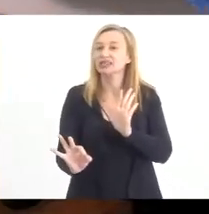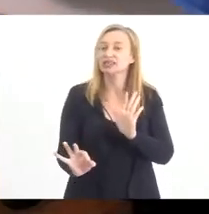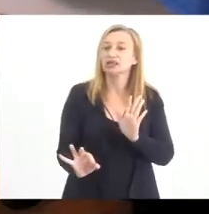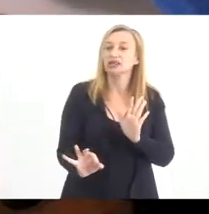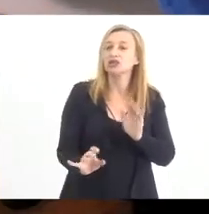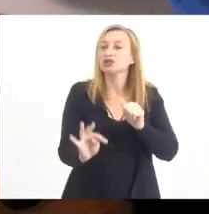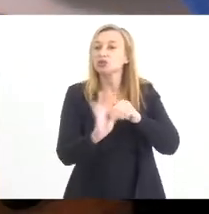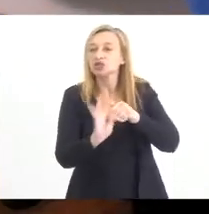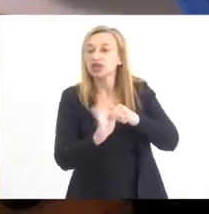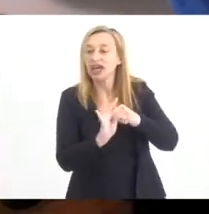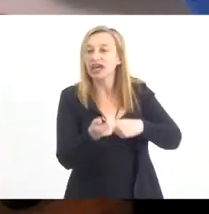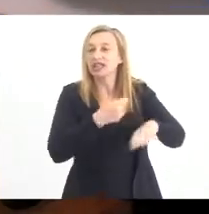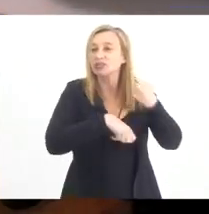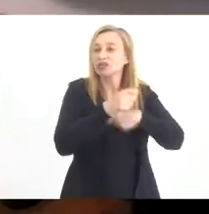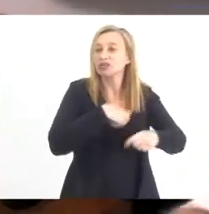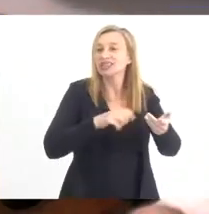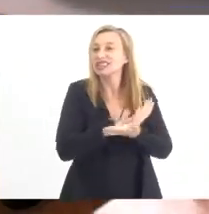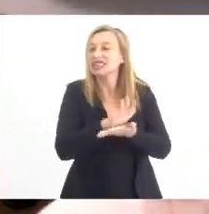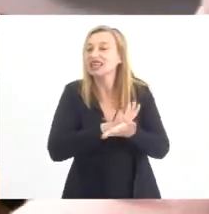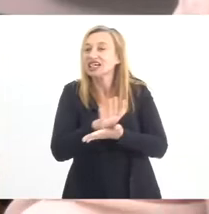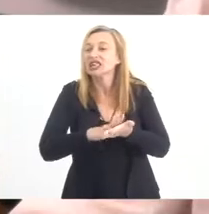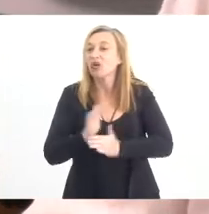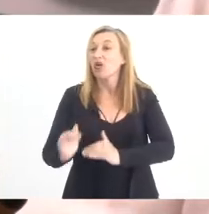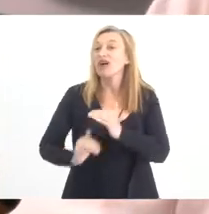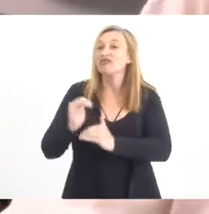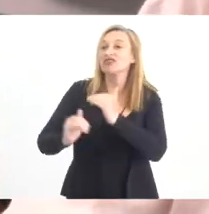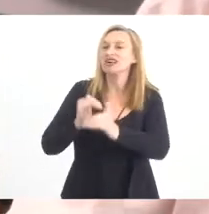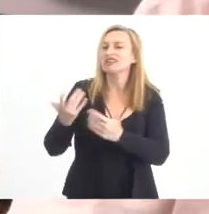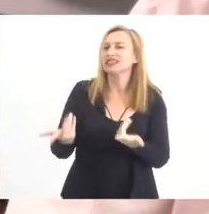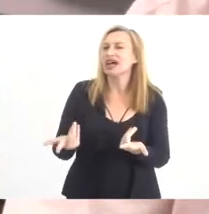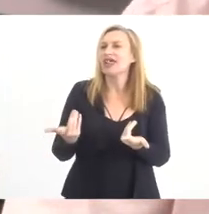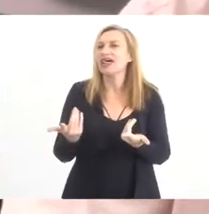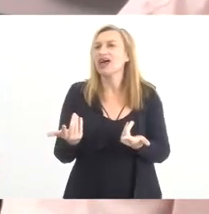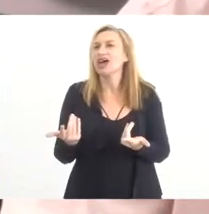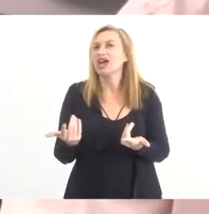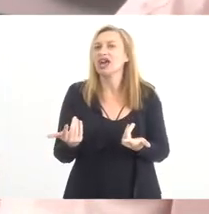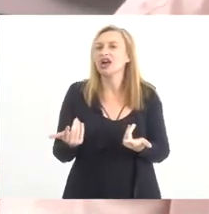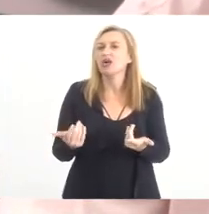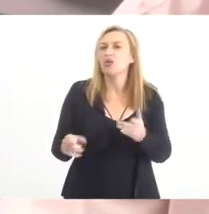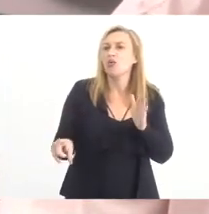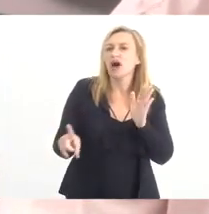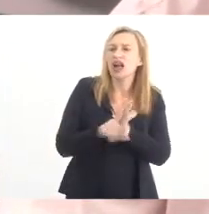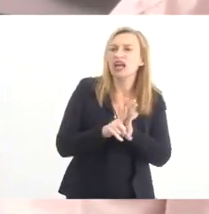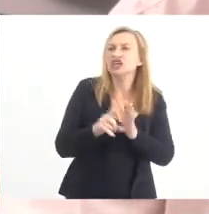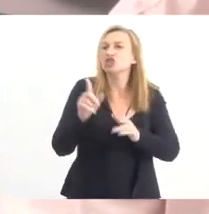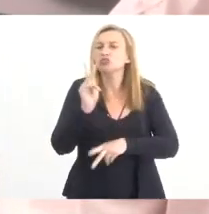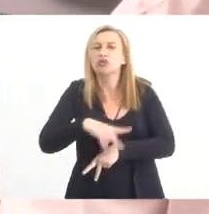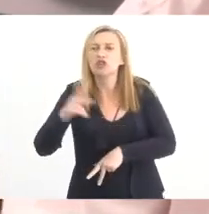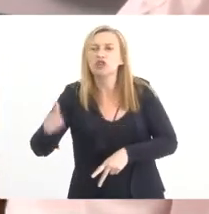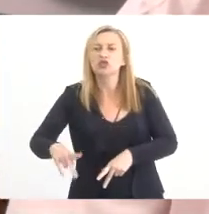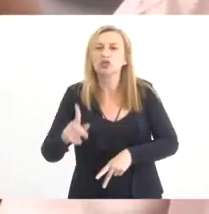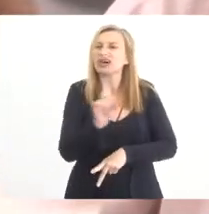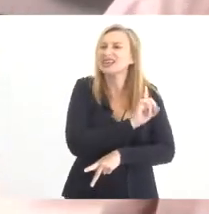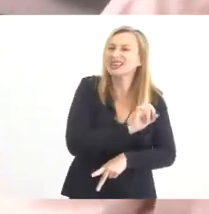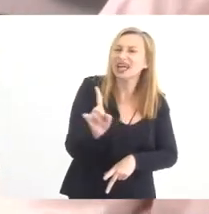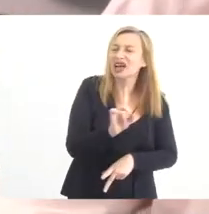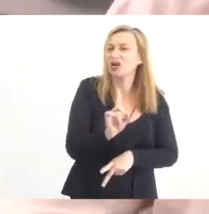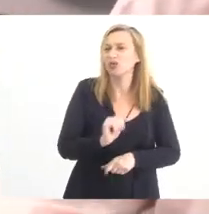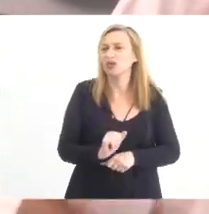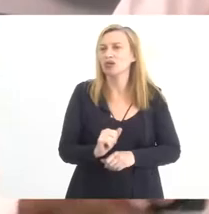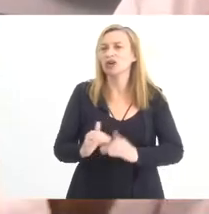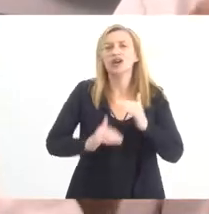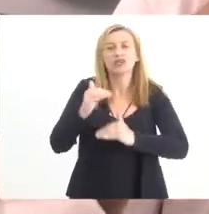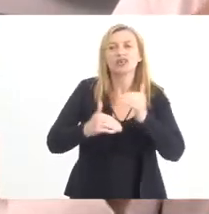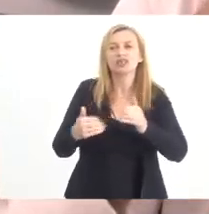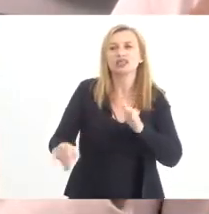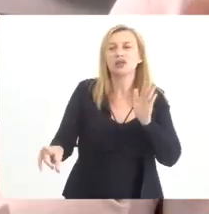dos técnicos administrativos, não avança com a legislação dos professores, não avança com a legislação do